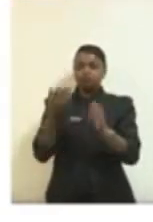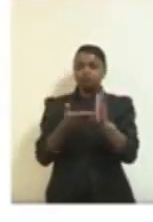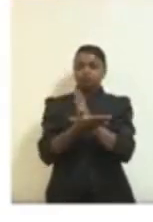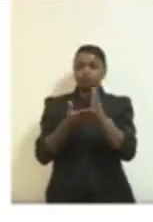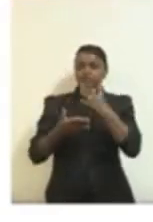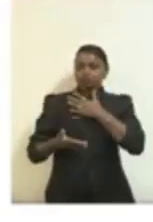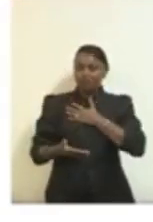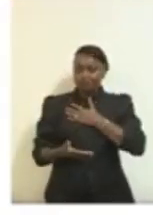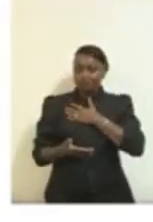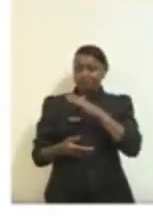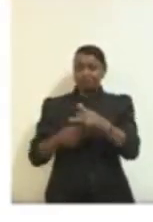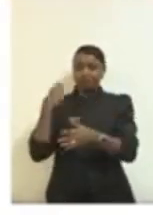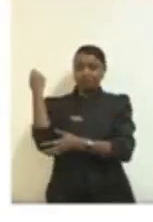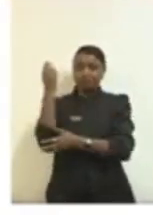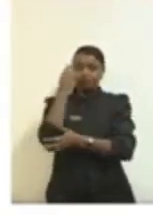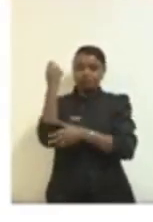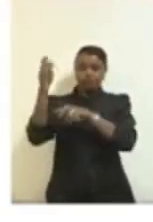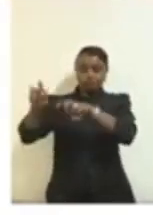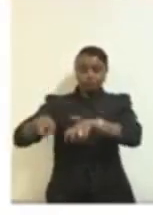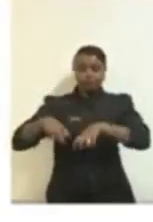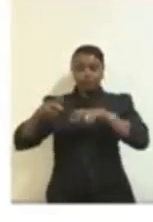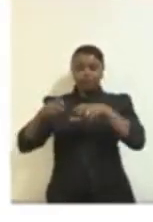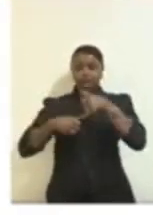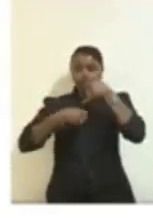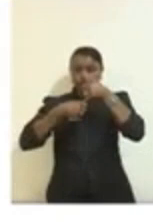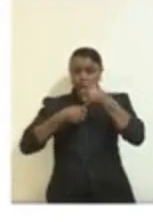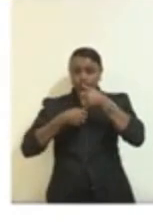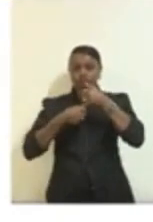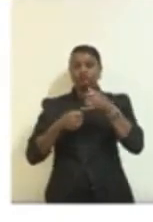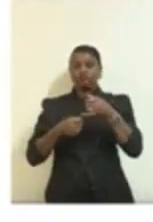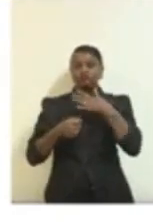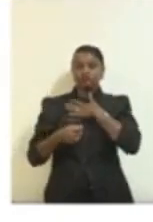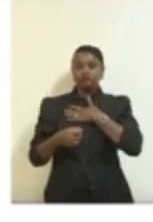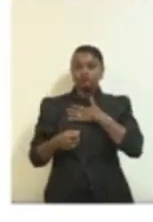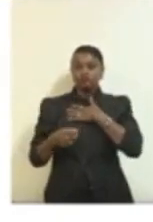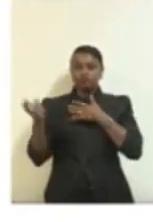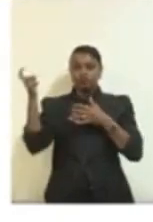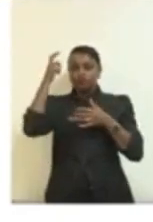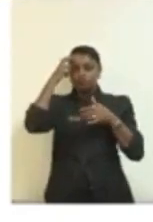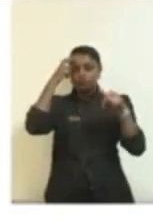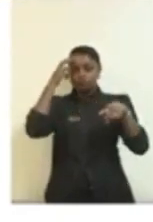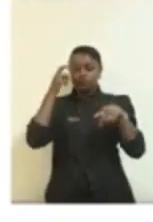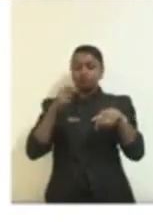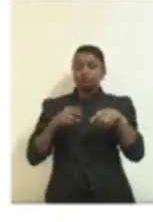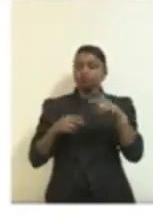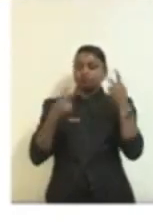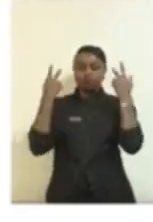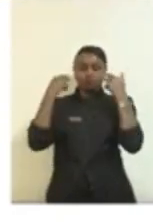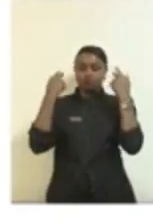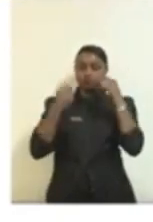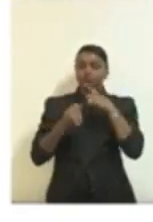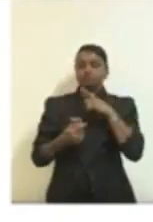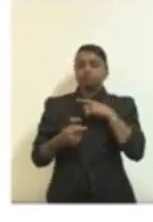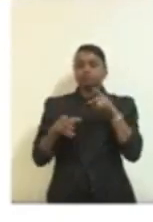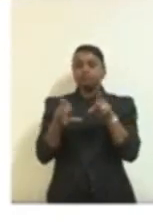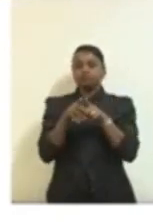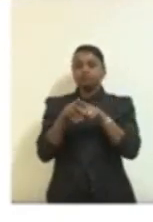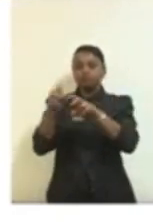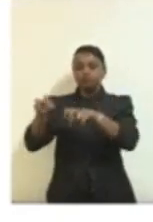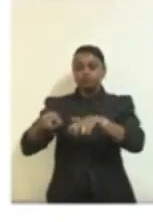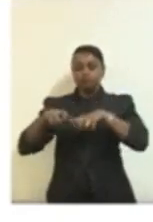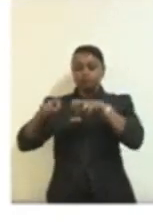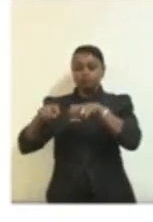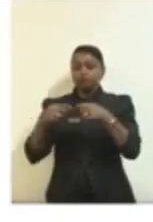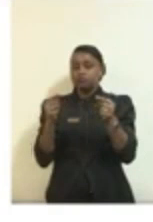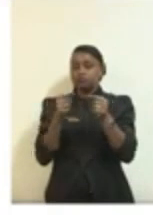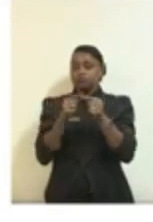identidade gaúcha, assim, o campo é na base disso, literalmente, né? Associado isso à pecuária, Valério vai falar um pouco mais, uma